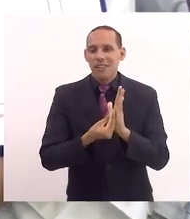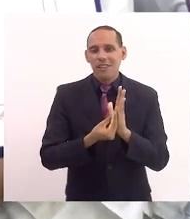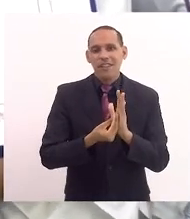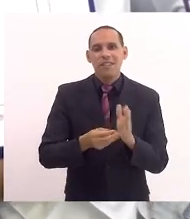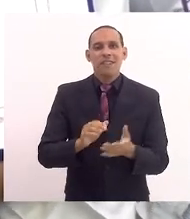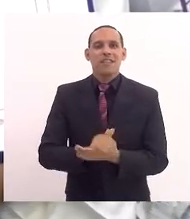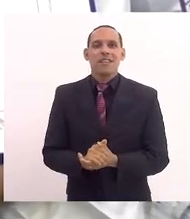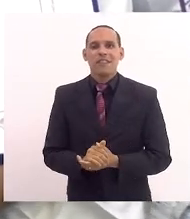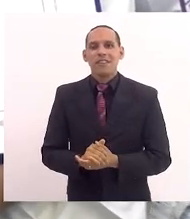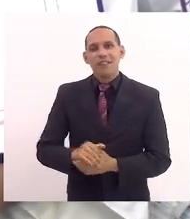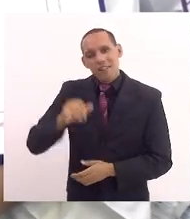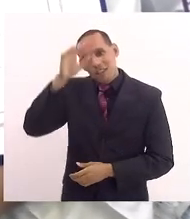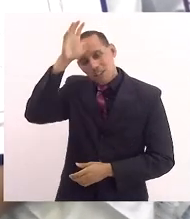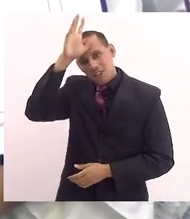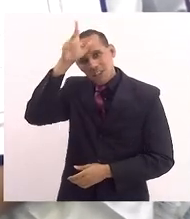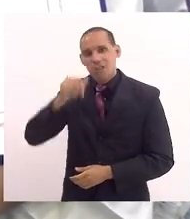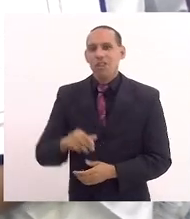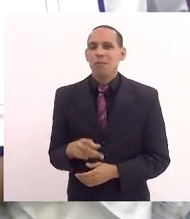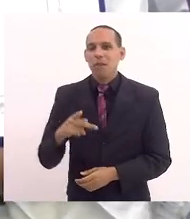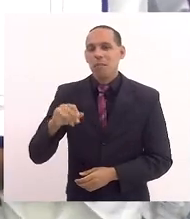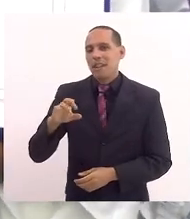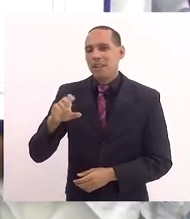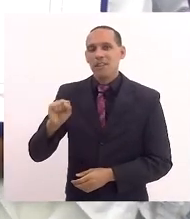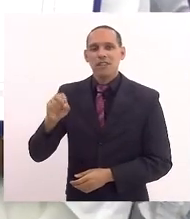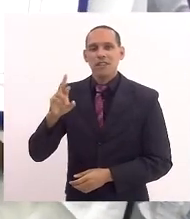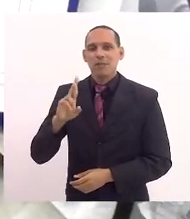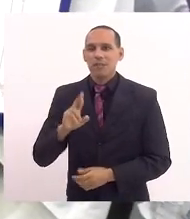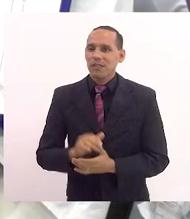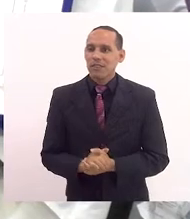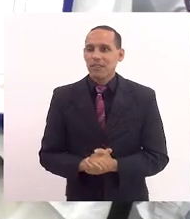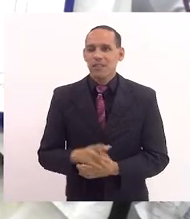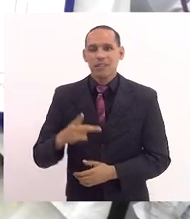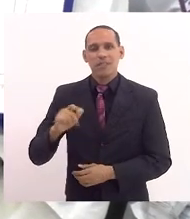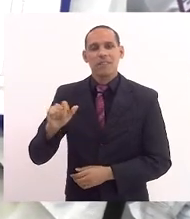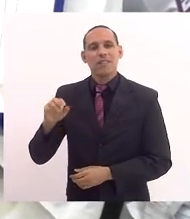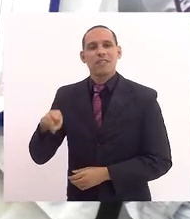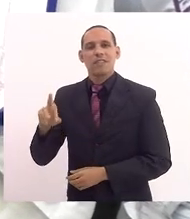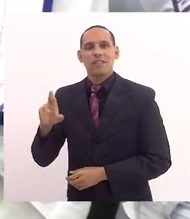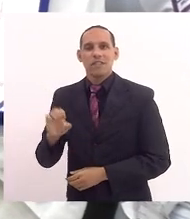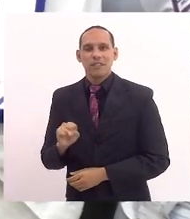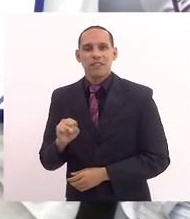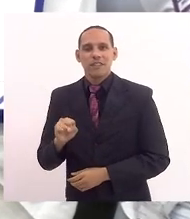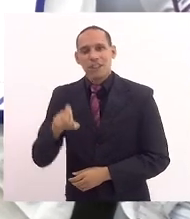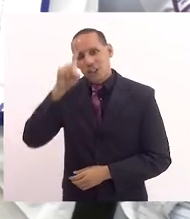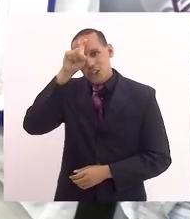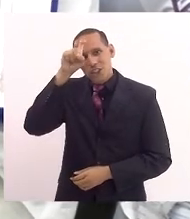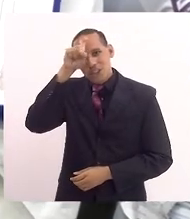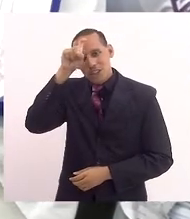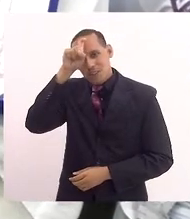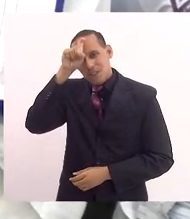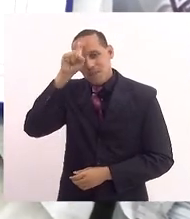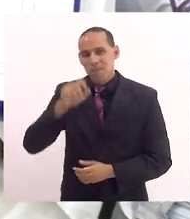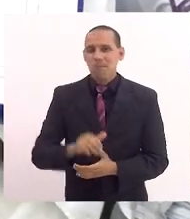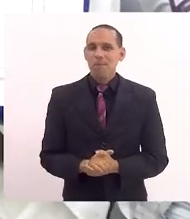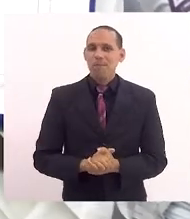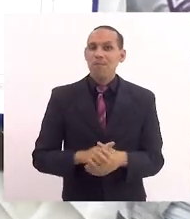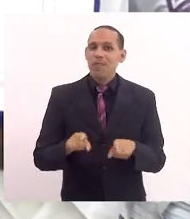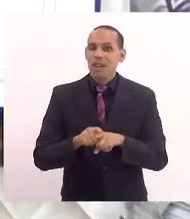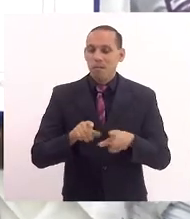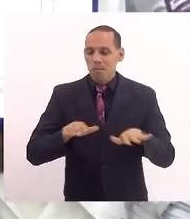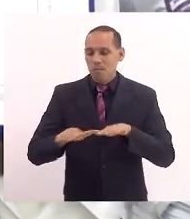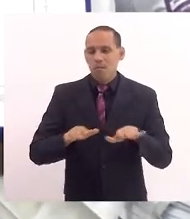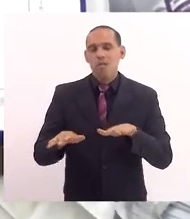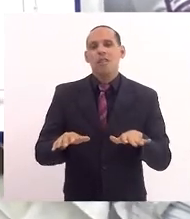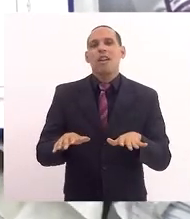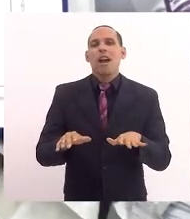seu líder de Dandara e Zumbi dos Palmares. Agradeço também imensamente aos movimentos negros, aos movimentos de